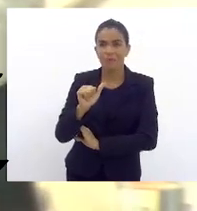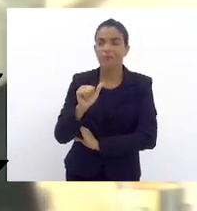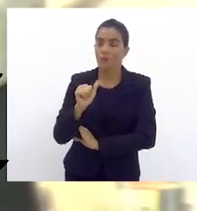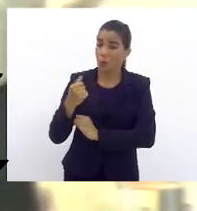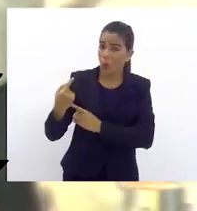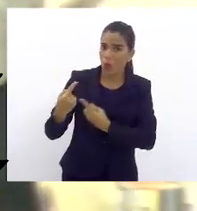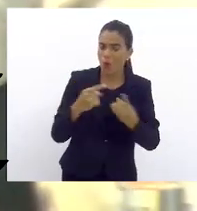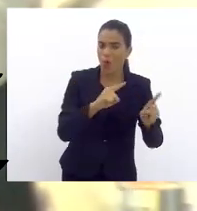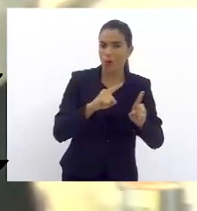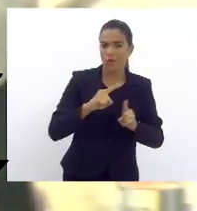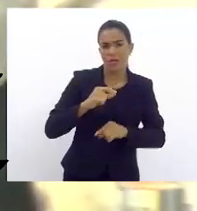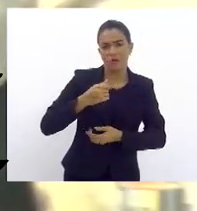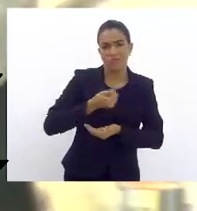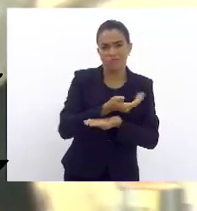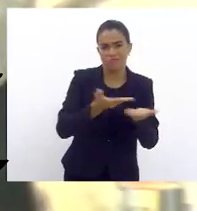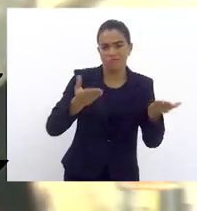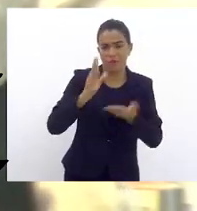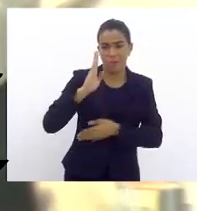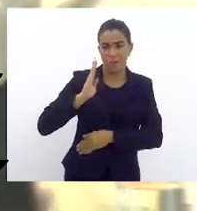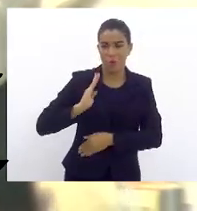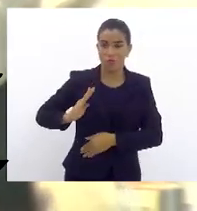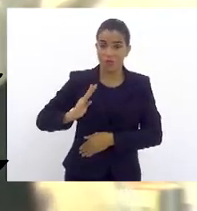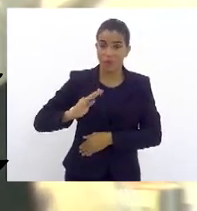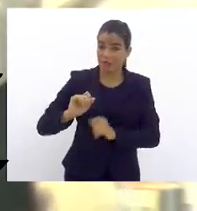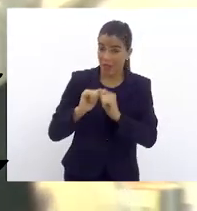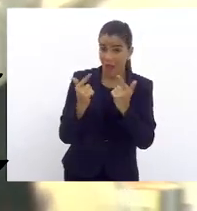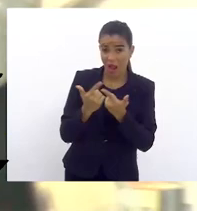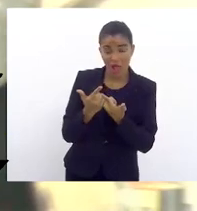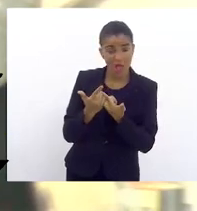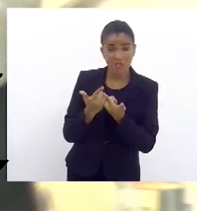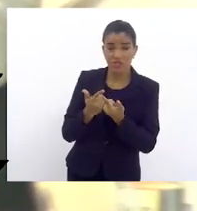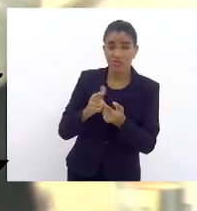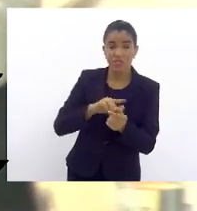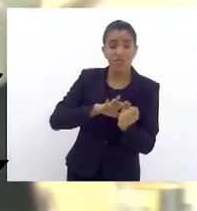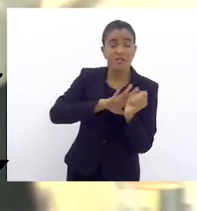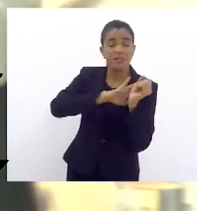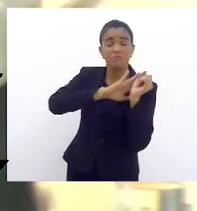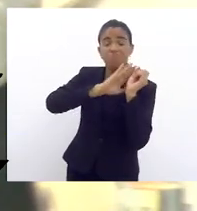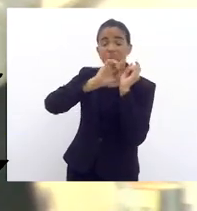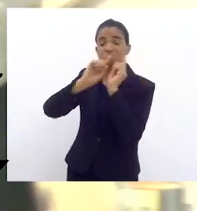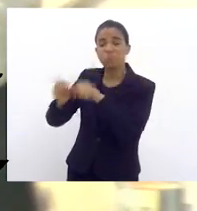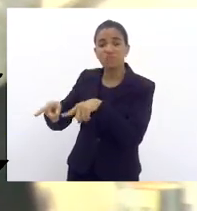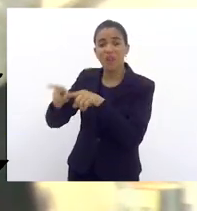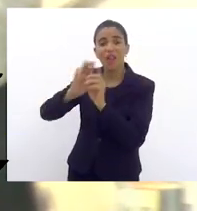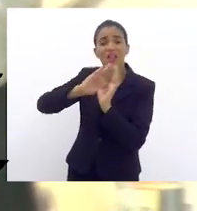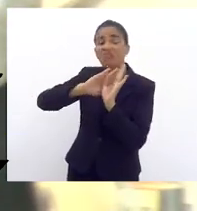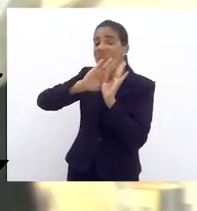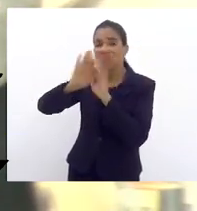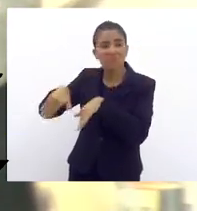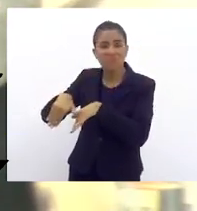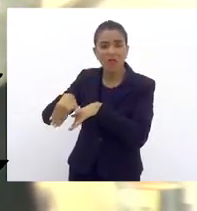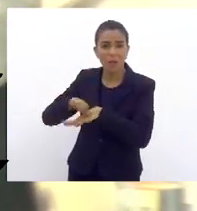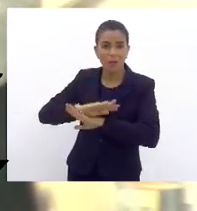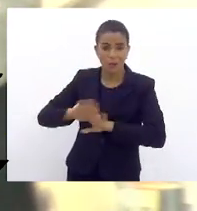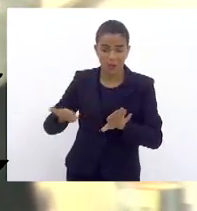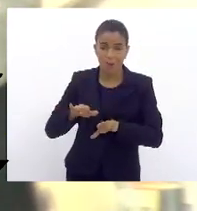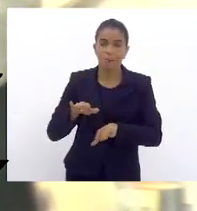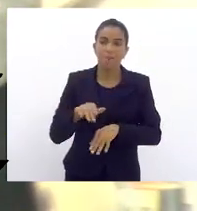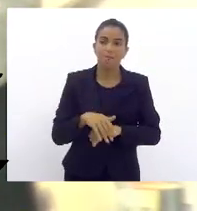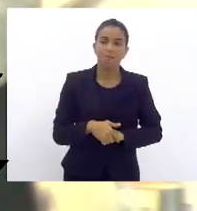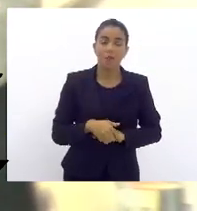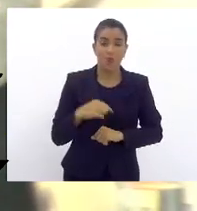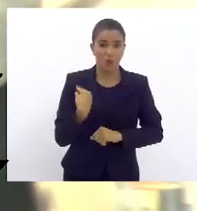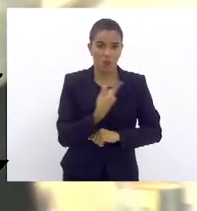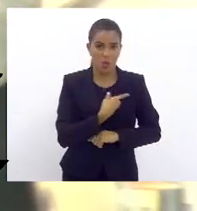para os cotistas e que essa Assembleia derrotou mas que essa questão não sossegou eles vão reincidir nisso a gente tem que estar bem